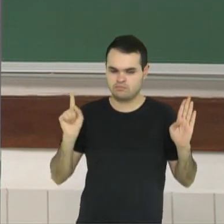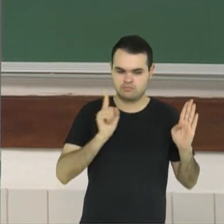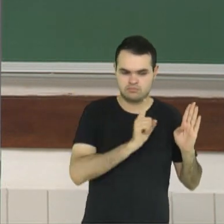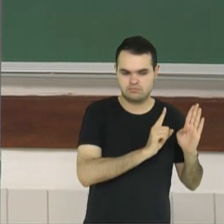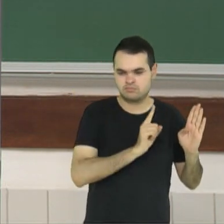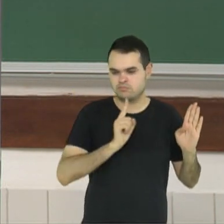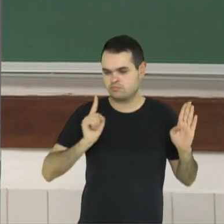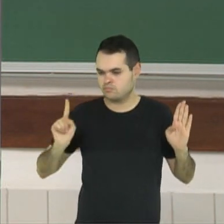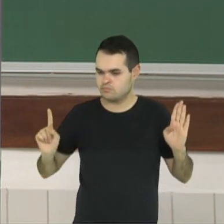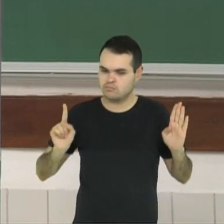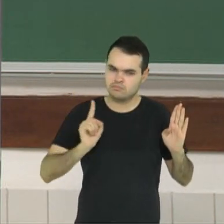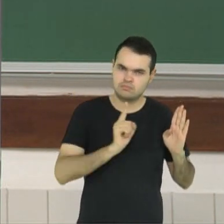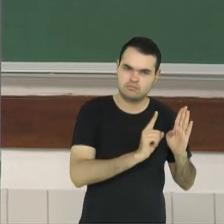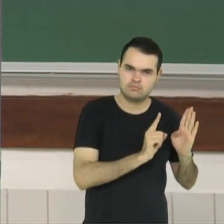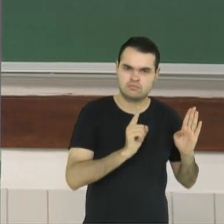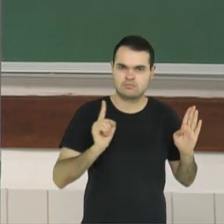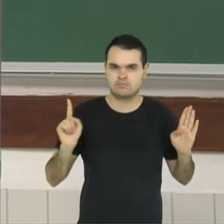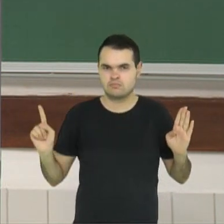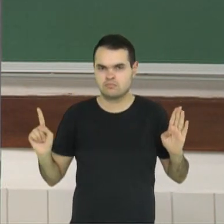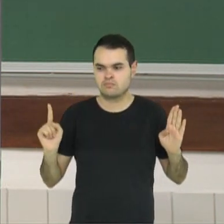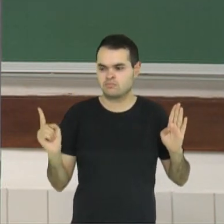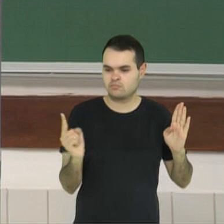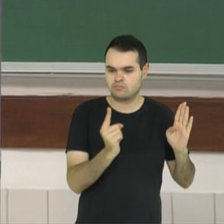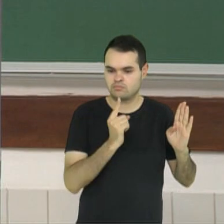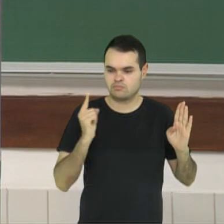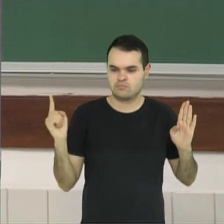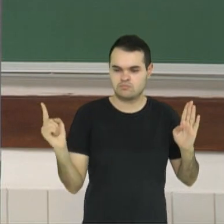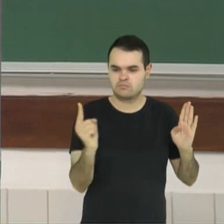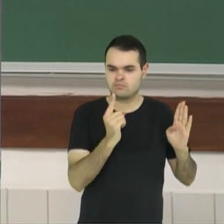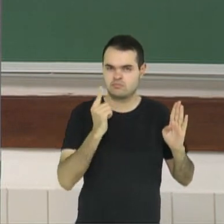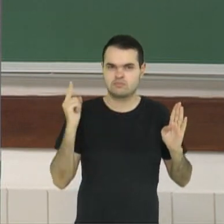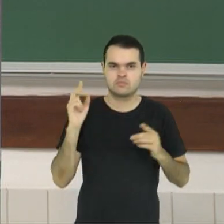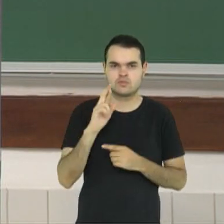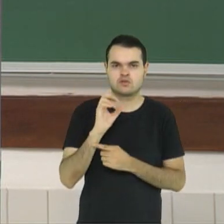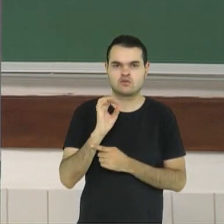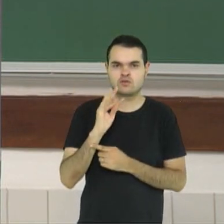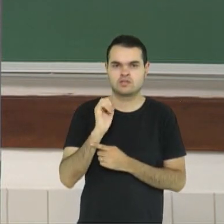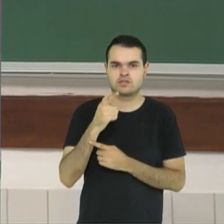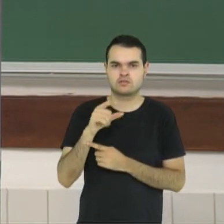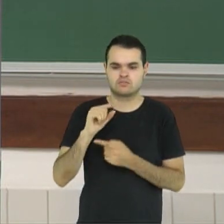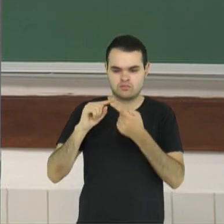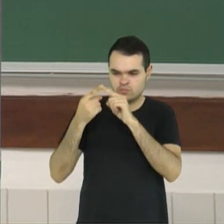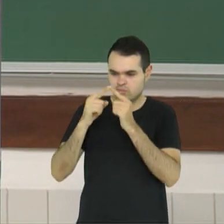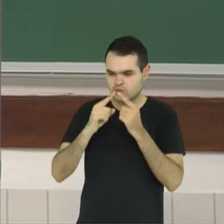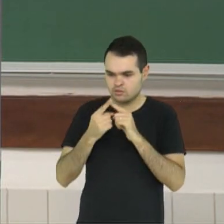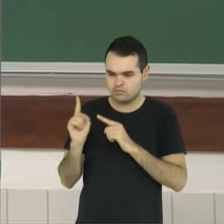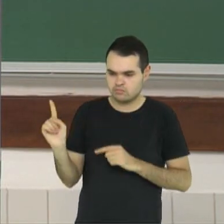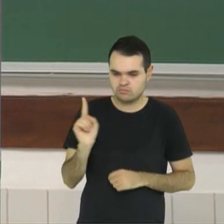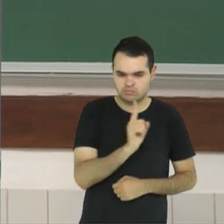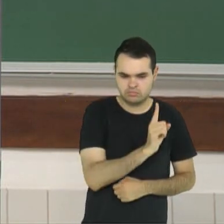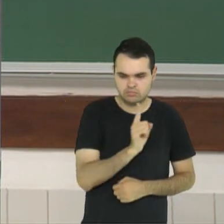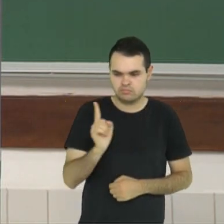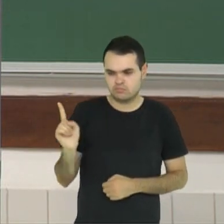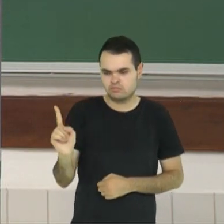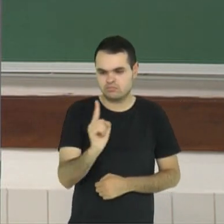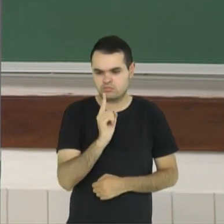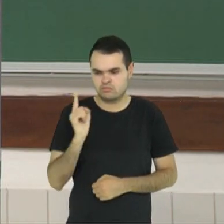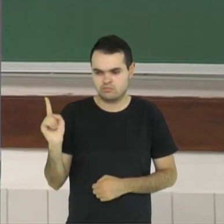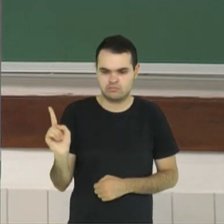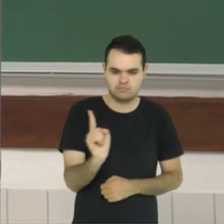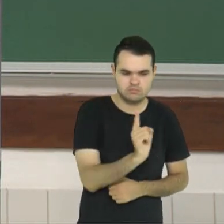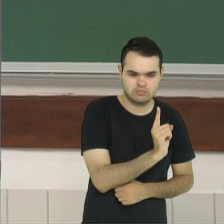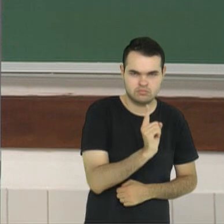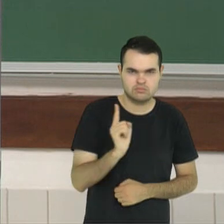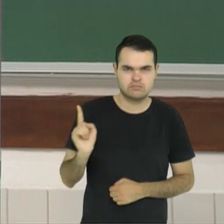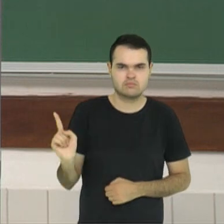a translação de um ponto até o outro. Rotação é quando giro no meu próprio eixo. E combinação, quando faço as duas coisas juntas. Então, esse